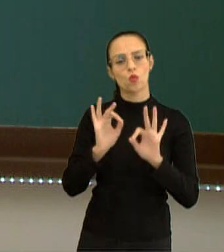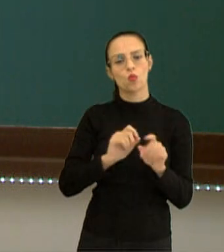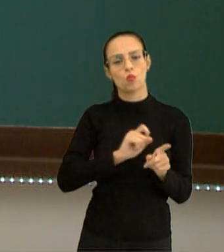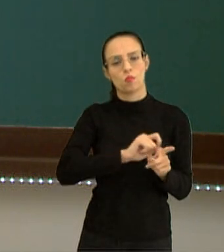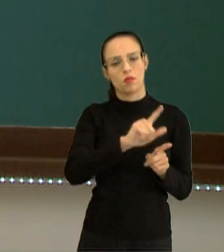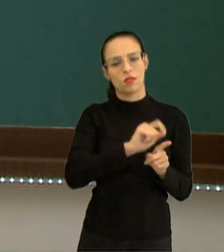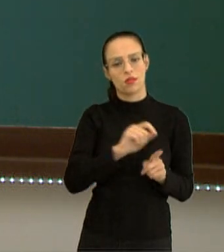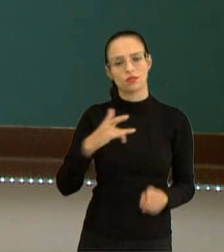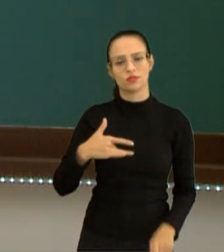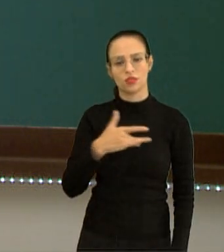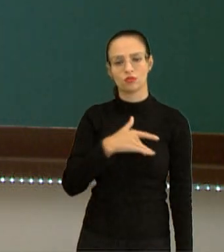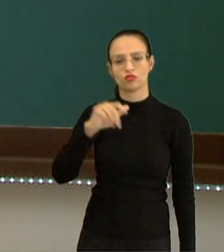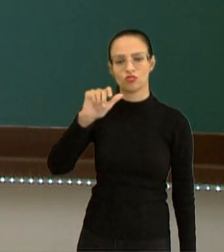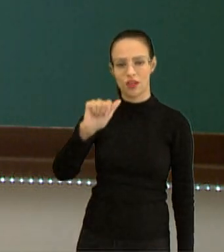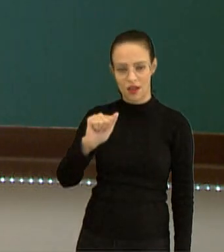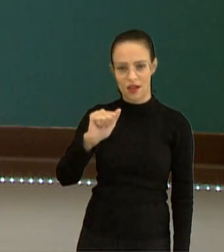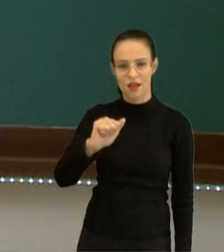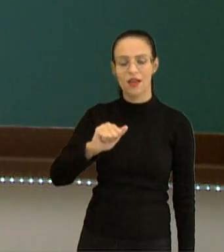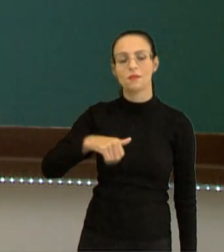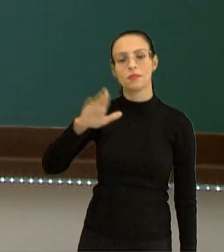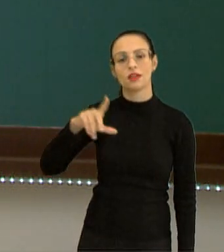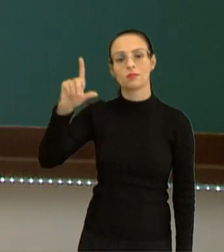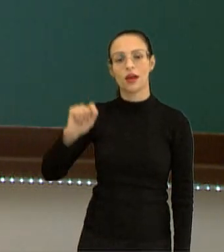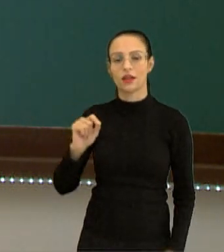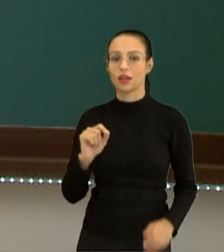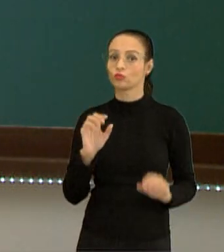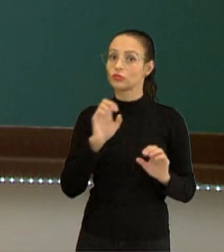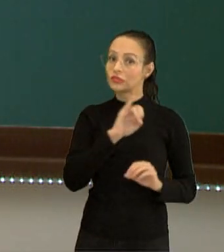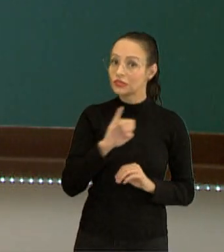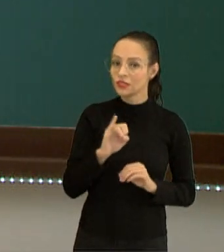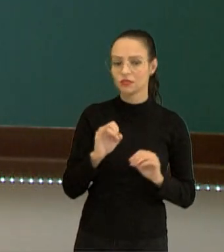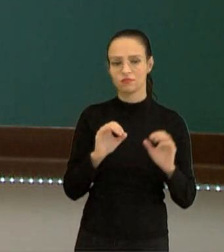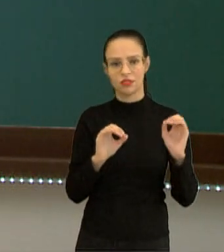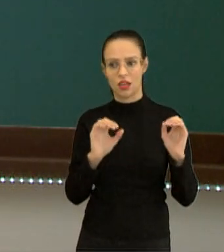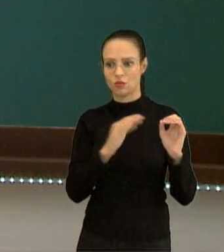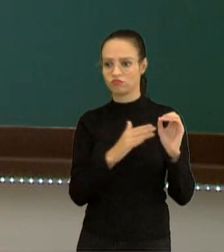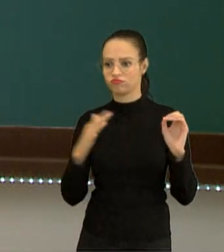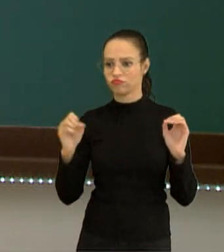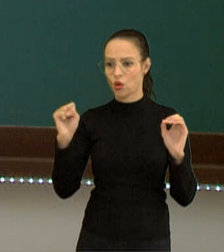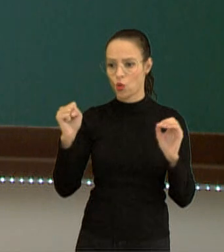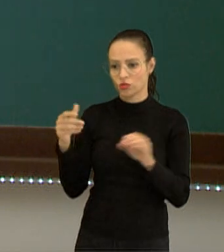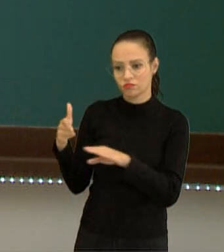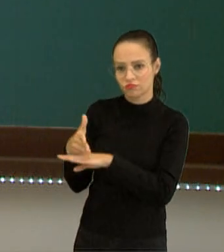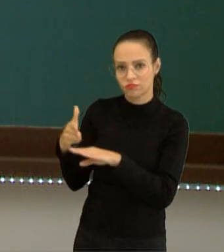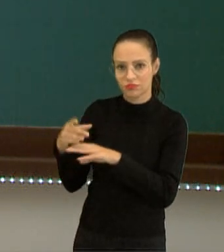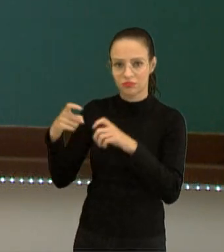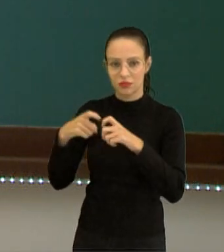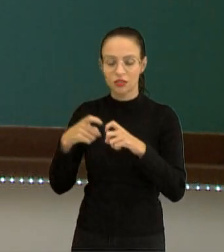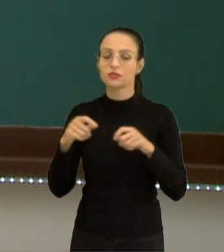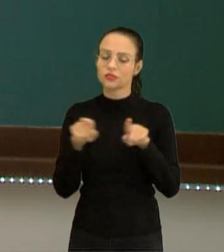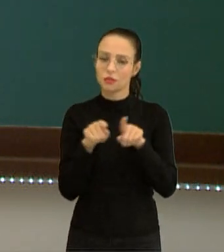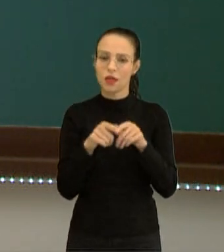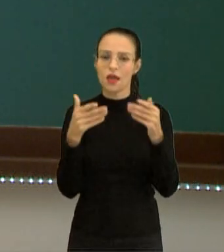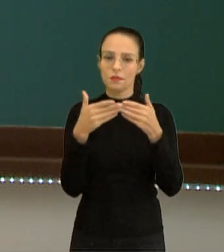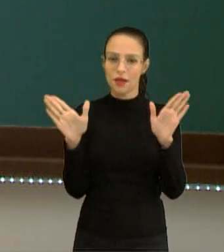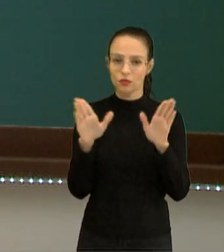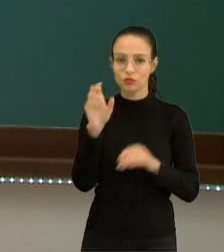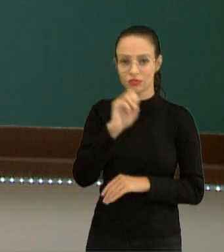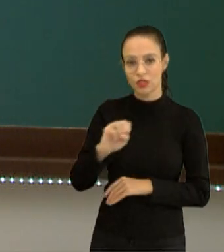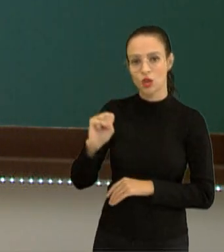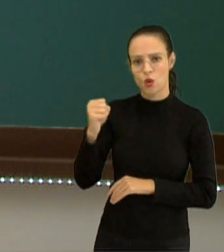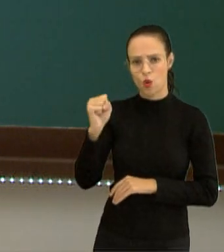entre 0 e 8, tá bom? E no caso, o 8 é aberto, né? Porque quando for 8 consultas, eles vão